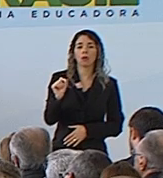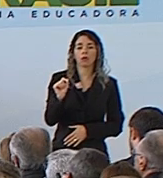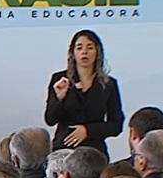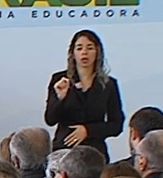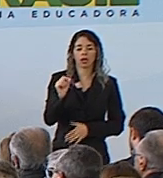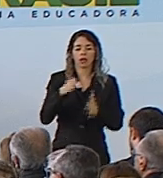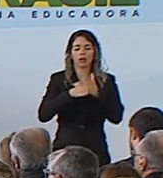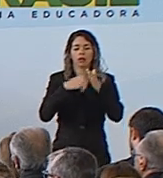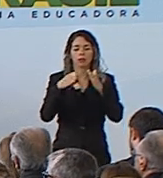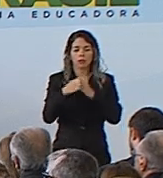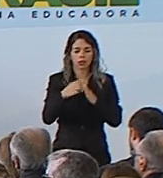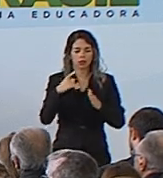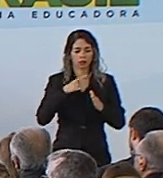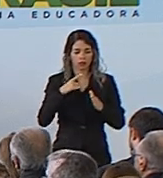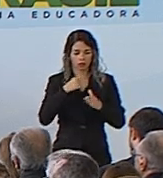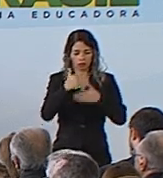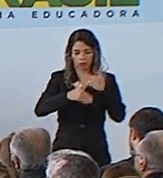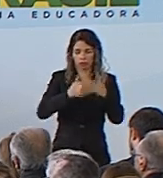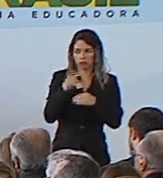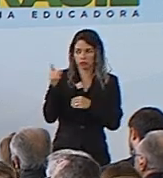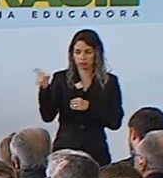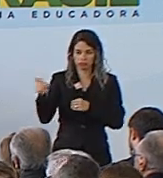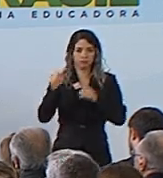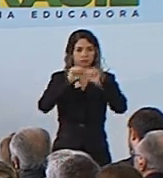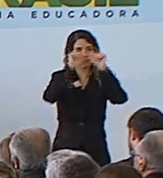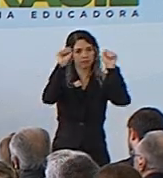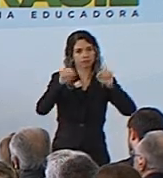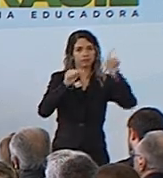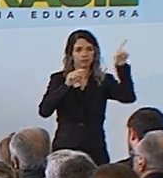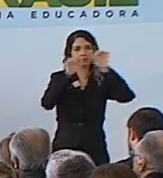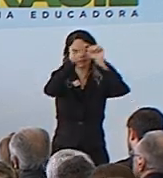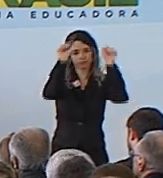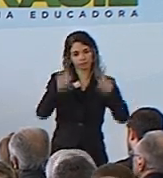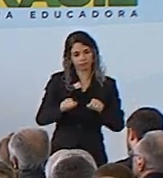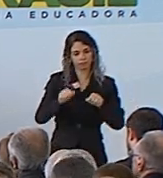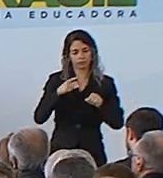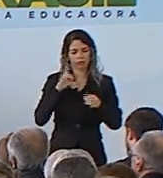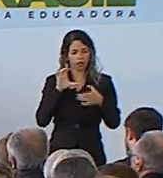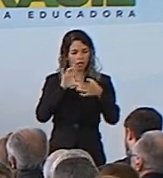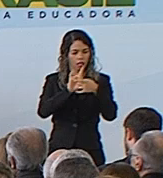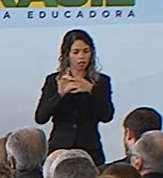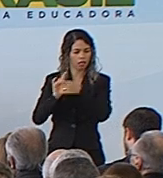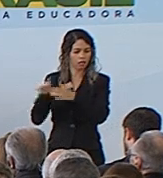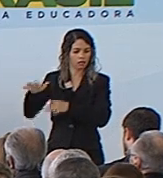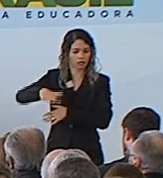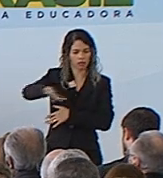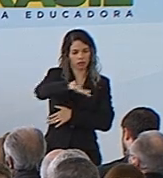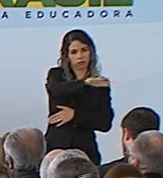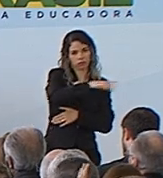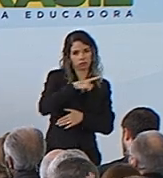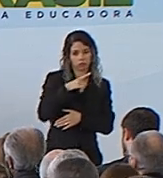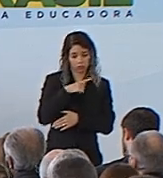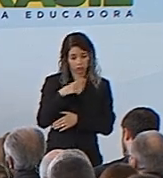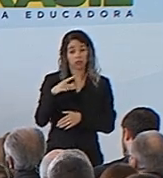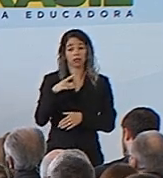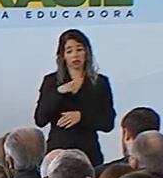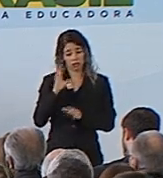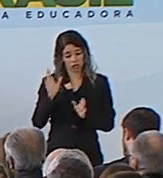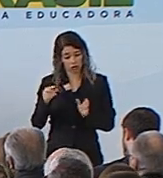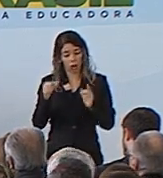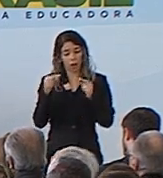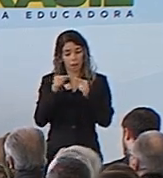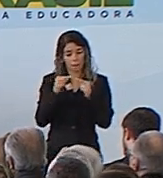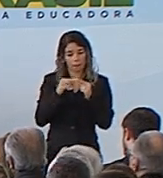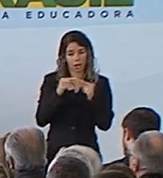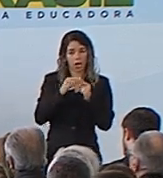pras empresas com esse processo uma integração dos órgãos de tal forma e temos um caso concreto eu V falar